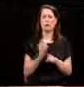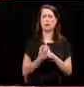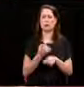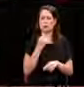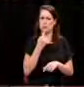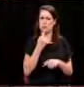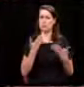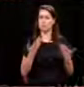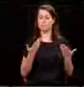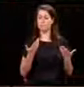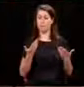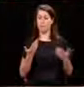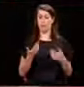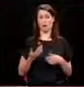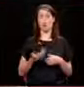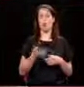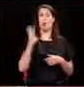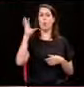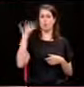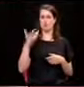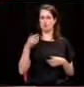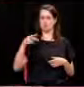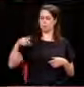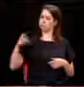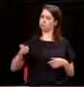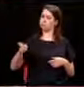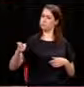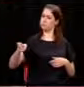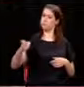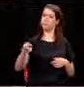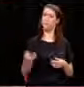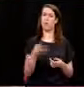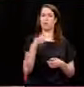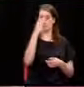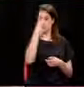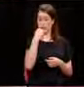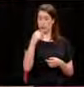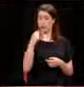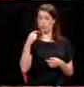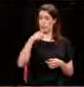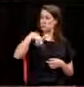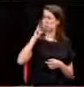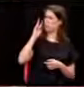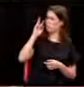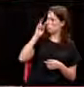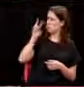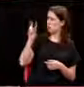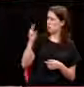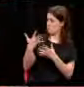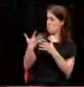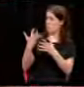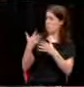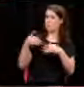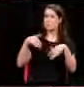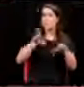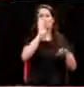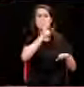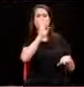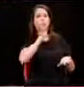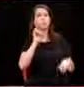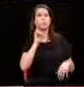invisual, nós apercebemos, a pessoa não vê. Não é? Exato. Quando passa um surdo, nós não nos apercebemos, porque é uma pessoa como qualquer outra, anda,